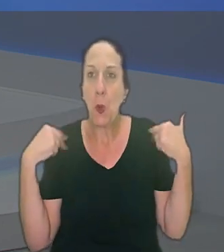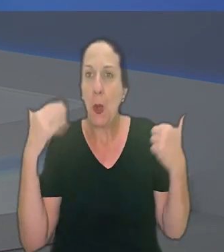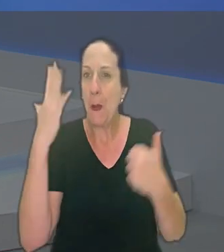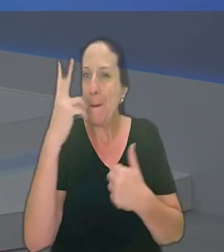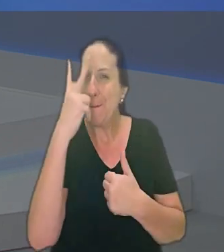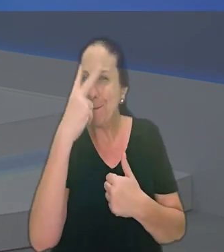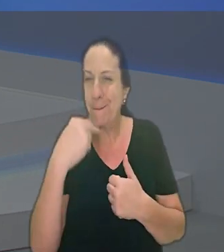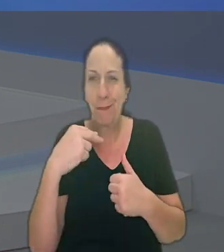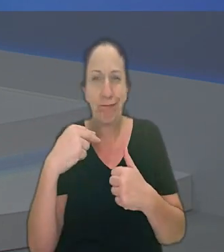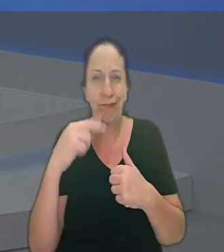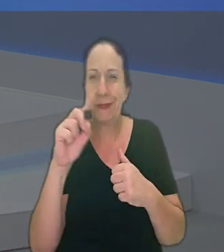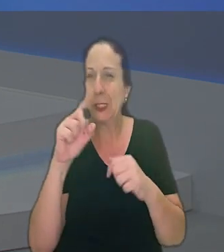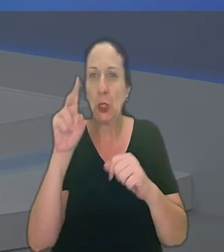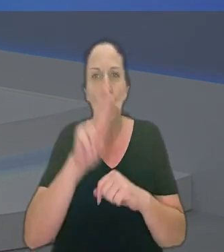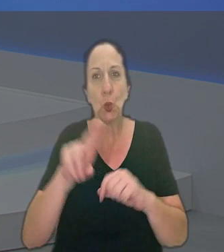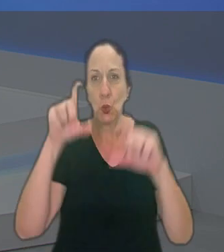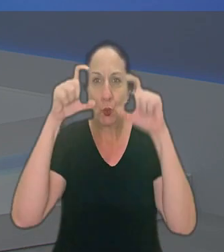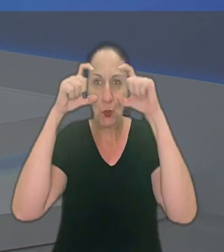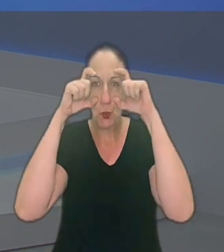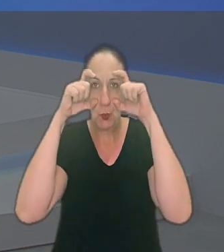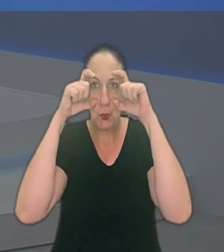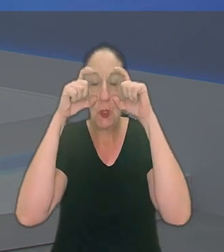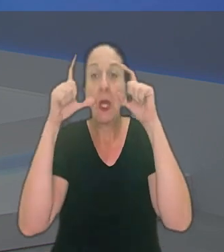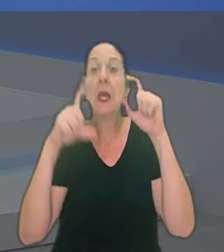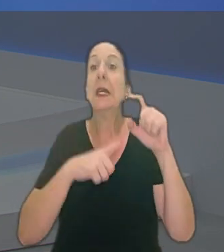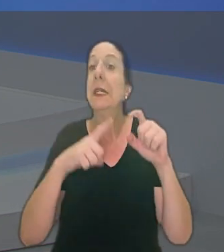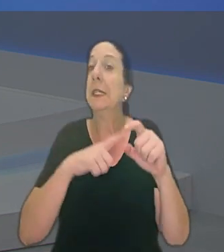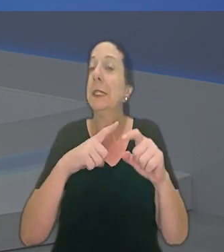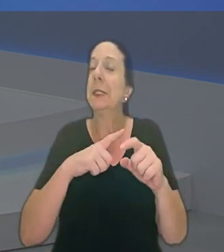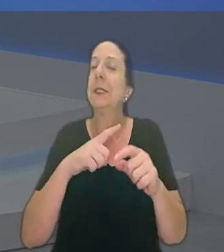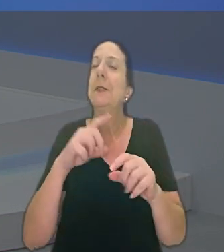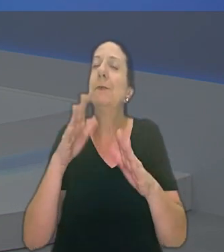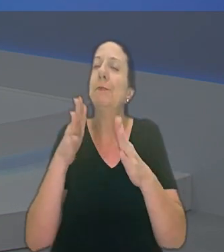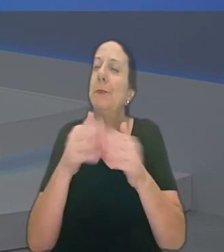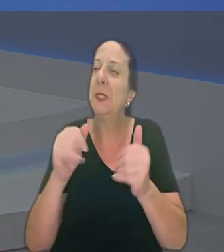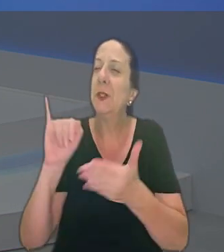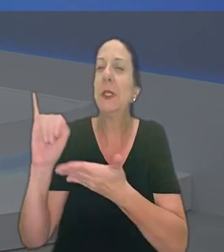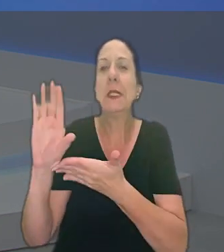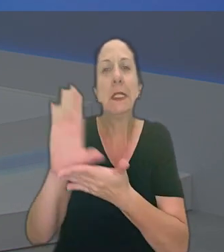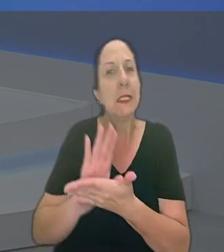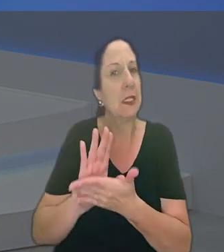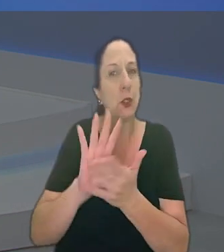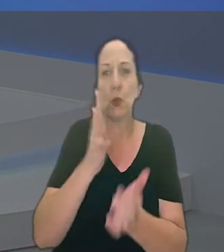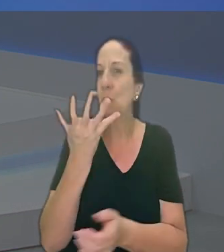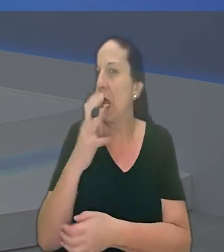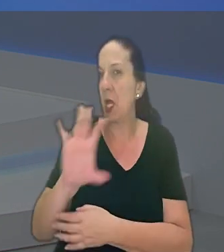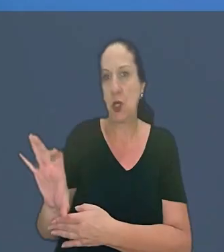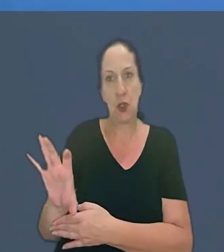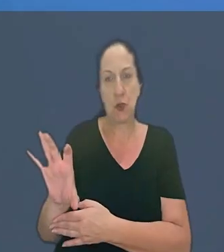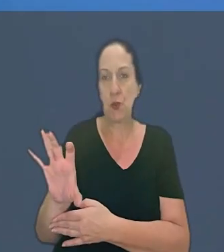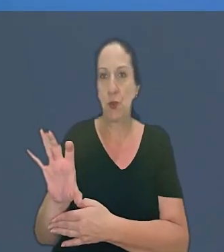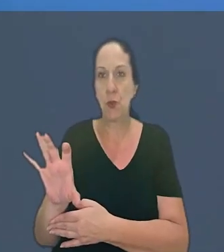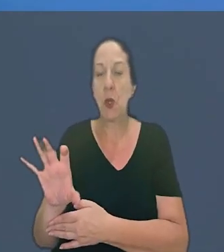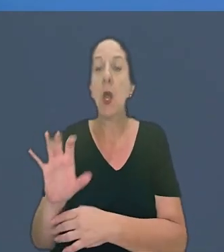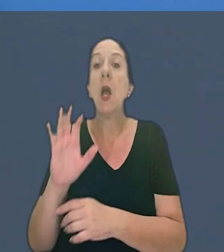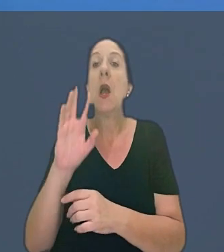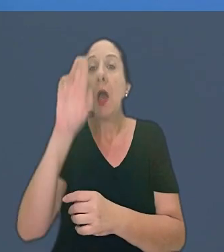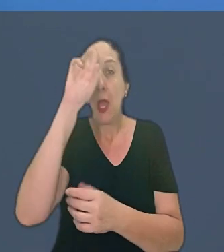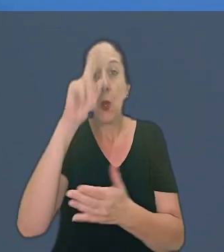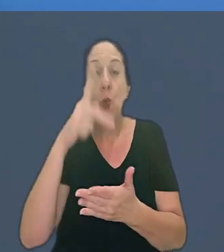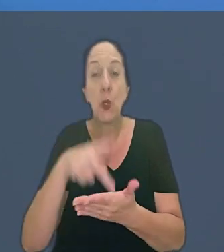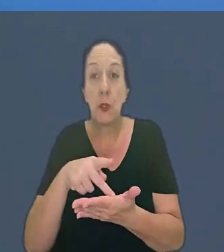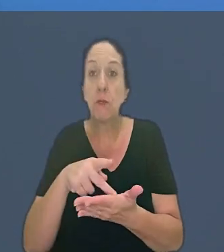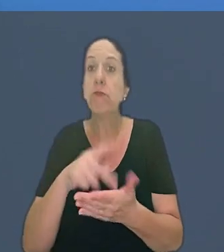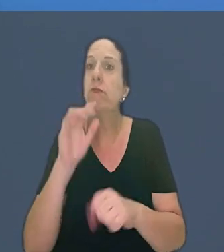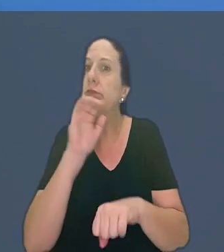motorista que perdeu a visão por não usar óculos de proteção teve o pedido de indenização rejeitado pelo colegiado. Houve reconhecimento de